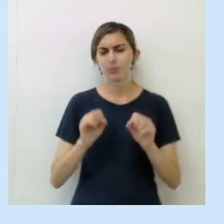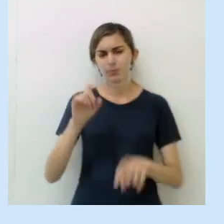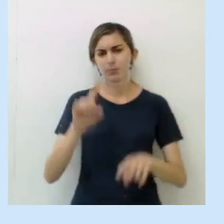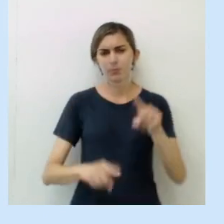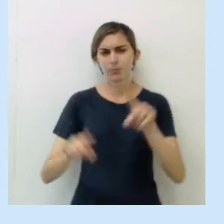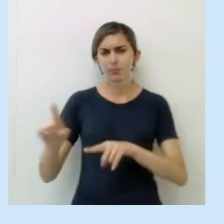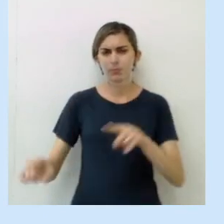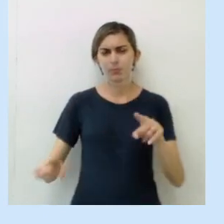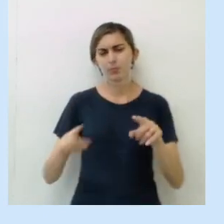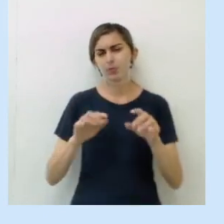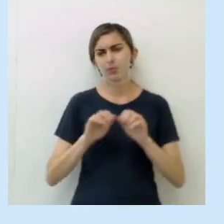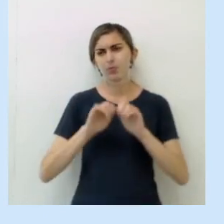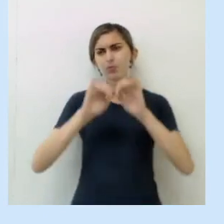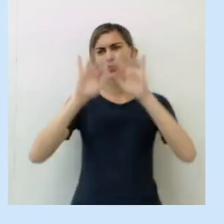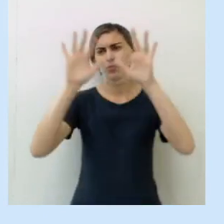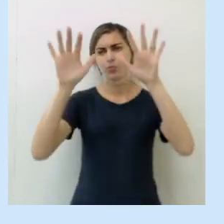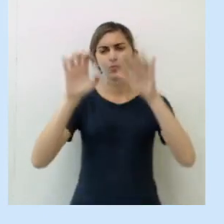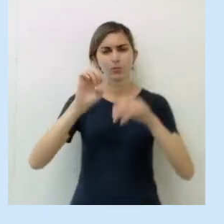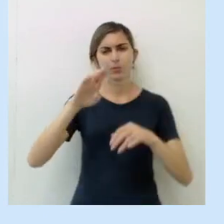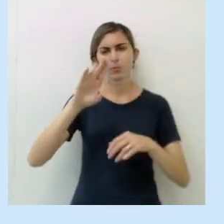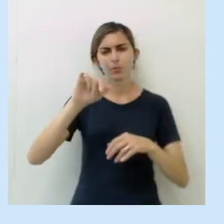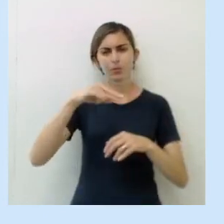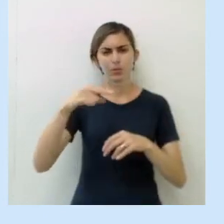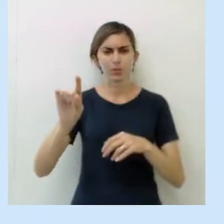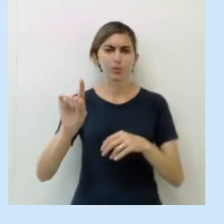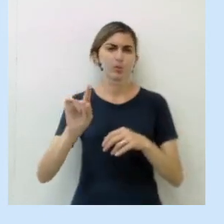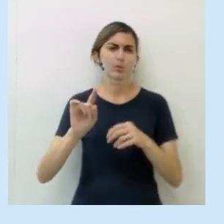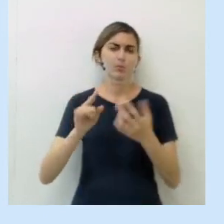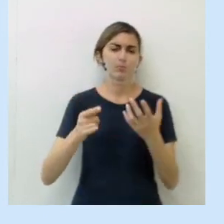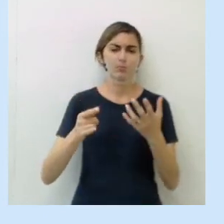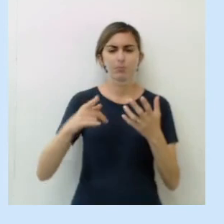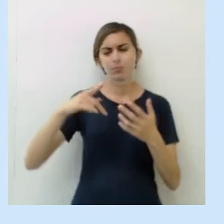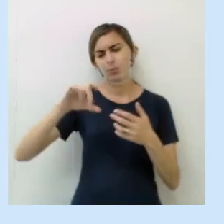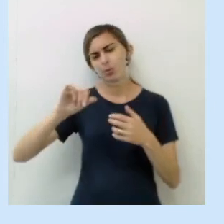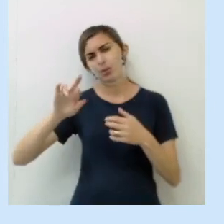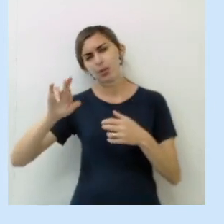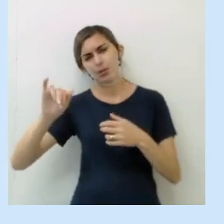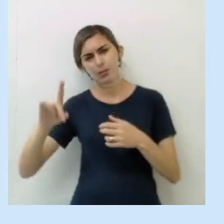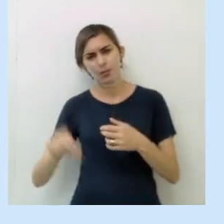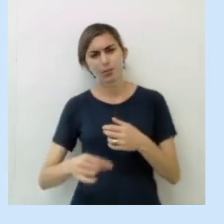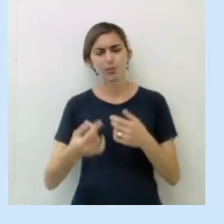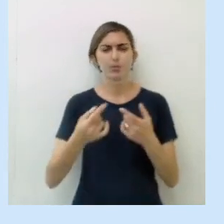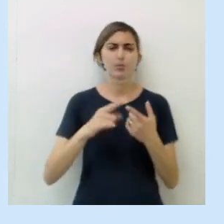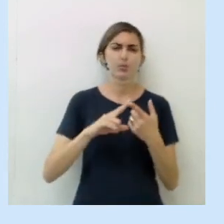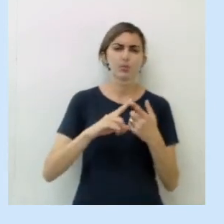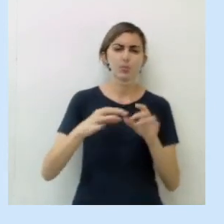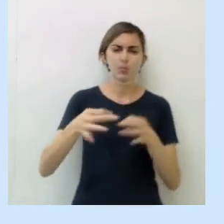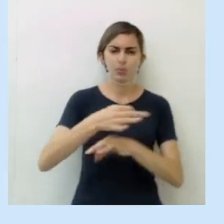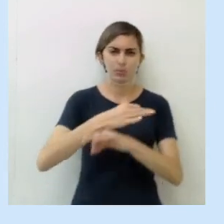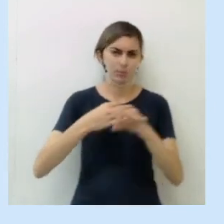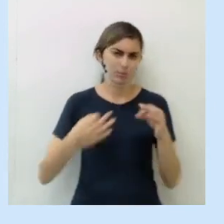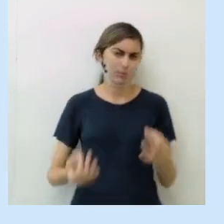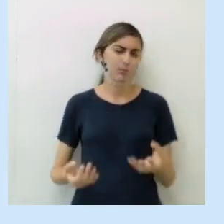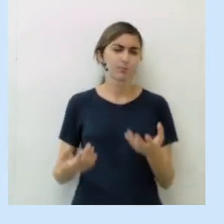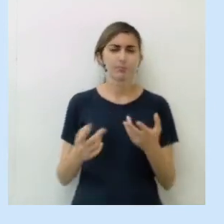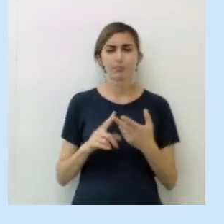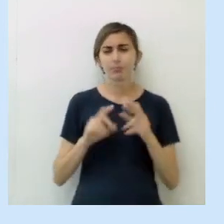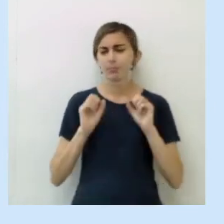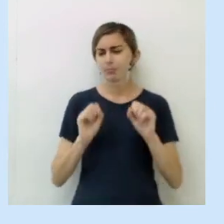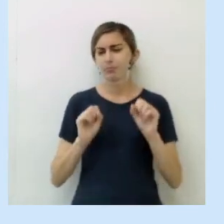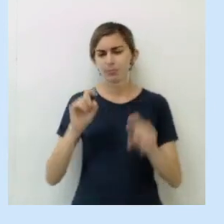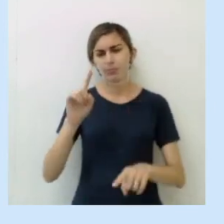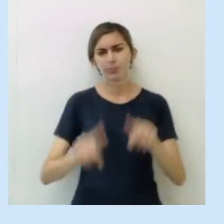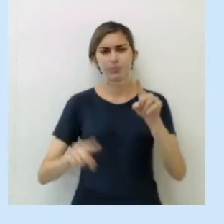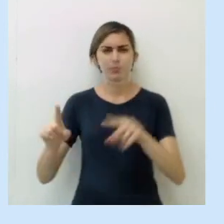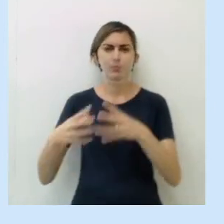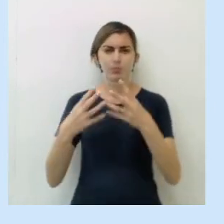variar aí ponto de fusão e ebulição, pode variar aí polaridade, solubilidade, força termomolecular, densidade, pode